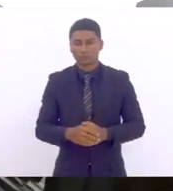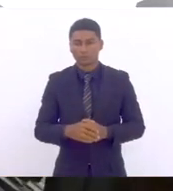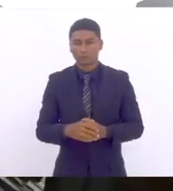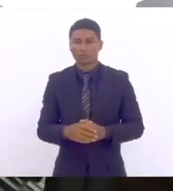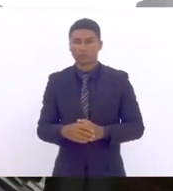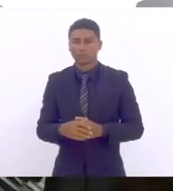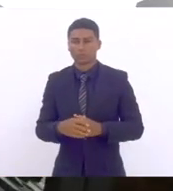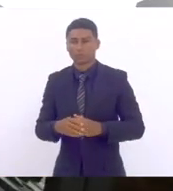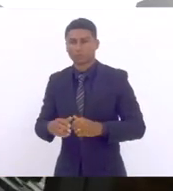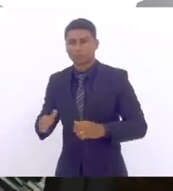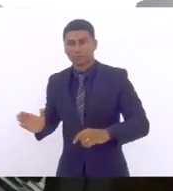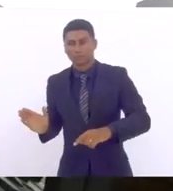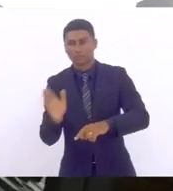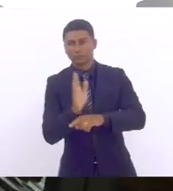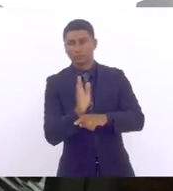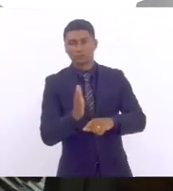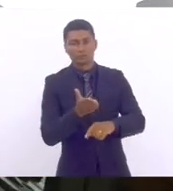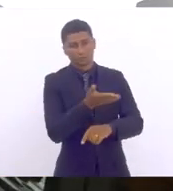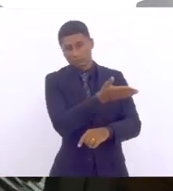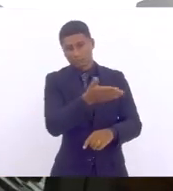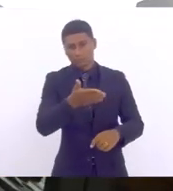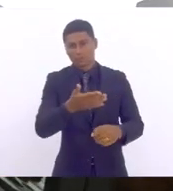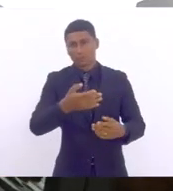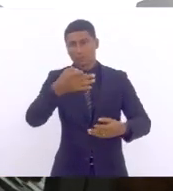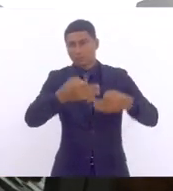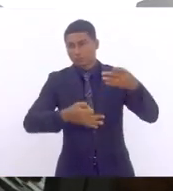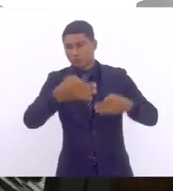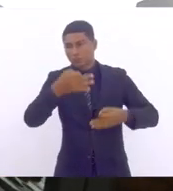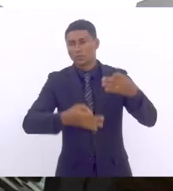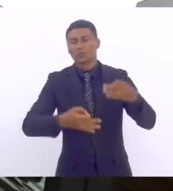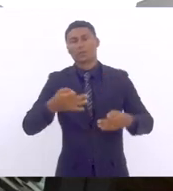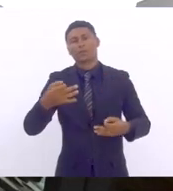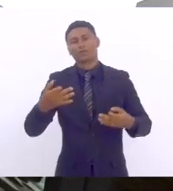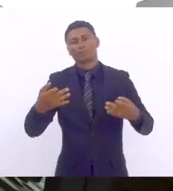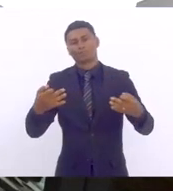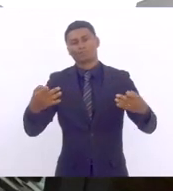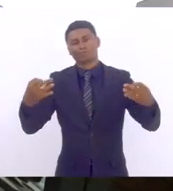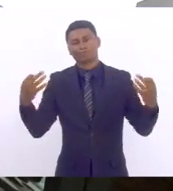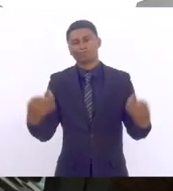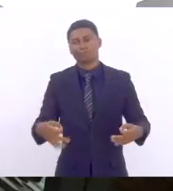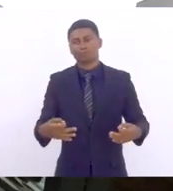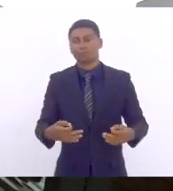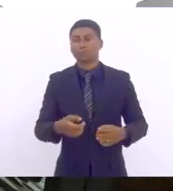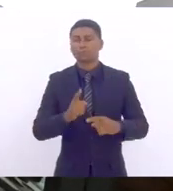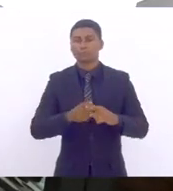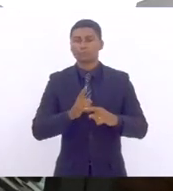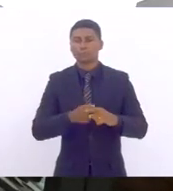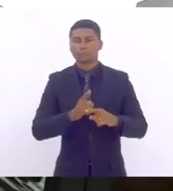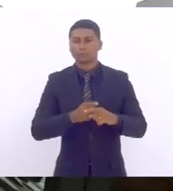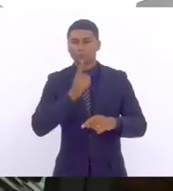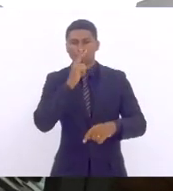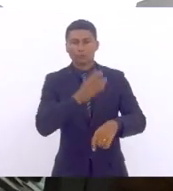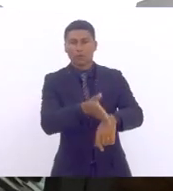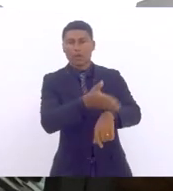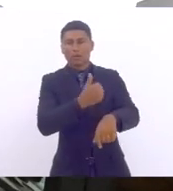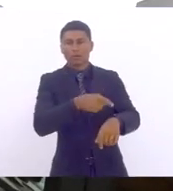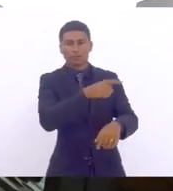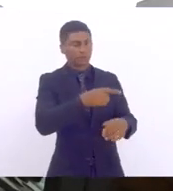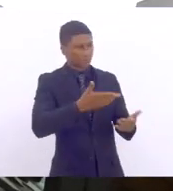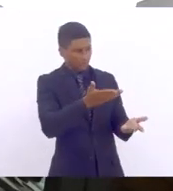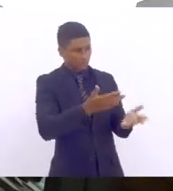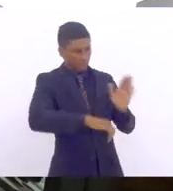à justiça àqueles e aquelas que foram injustiçados por um processo de pré-COBS, pré-crime.